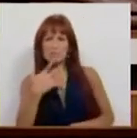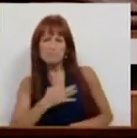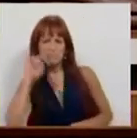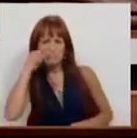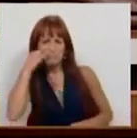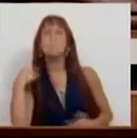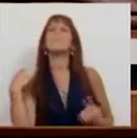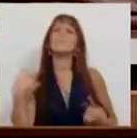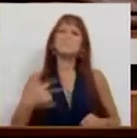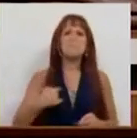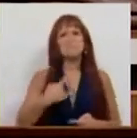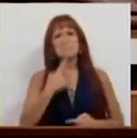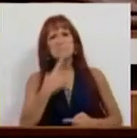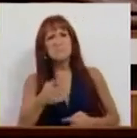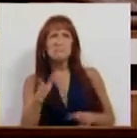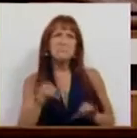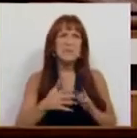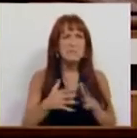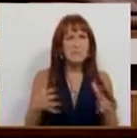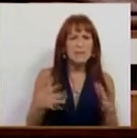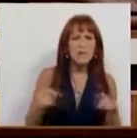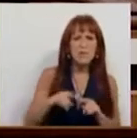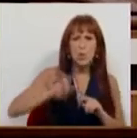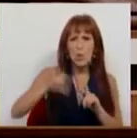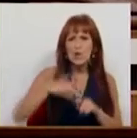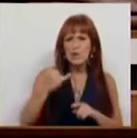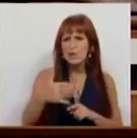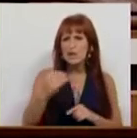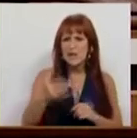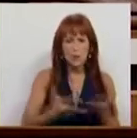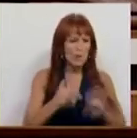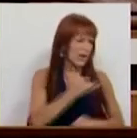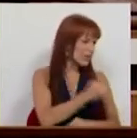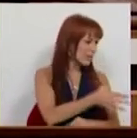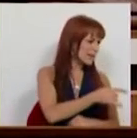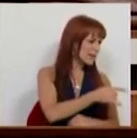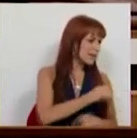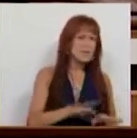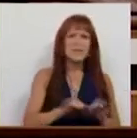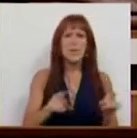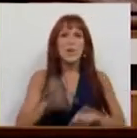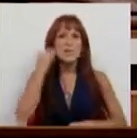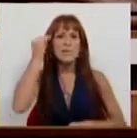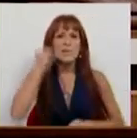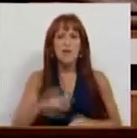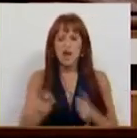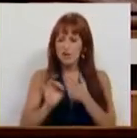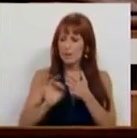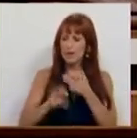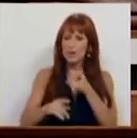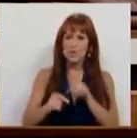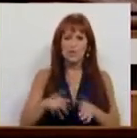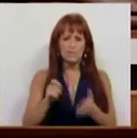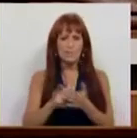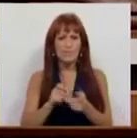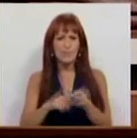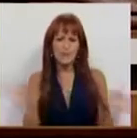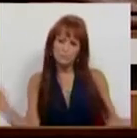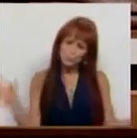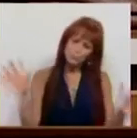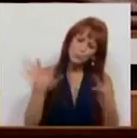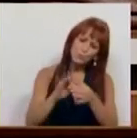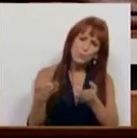têm vindo a anunciar mais crescimento para 2017 que em 2016, com o particular aspecto que registam uma